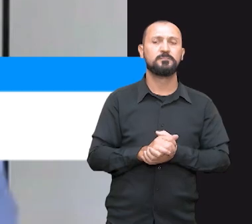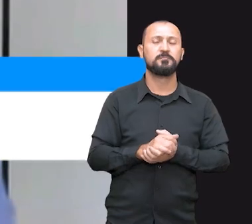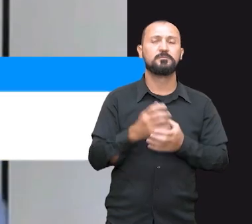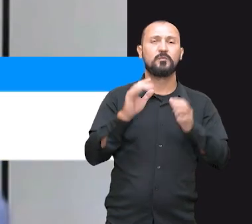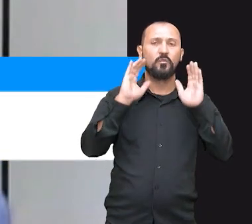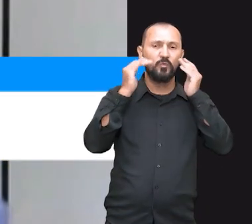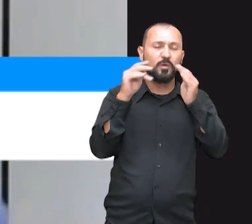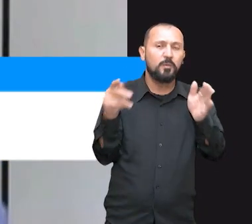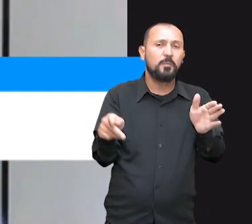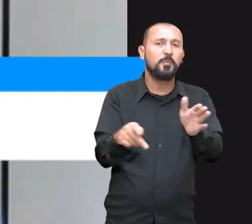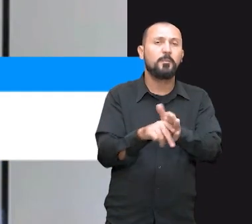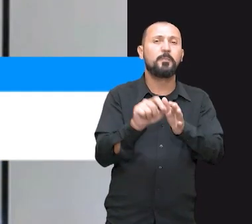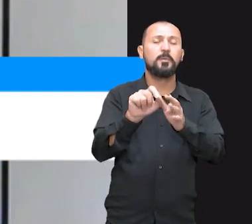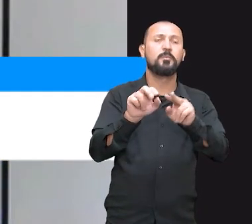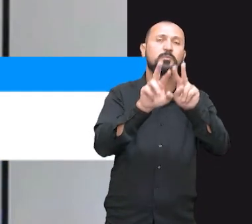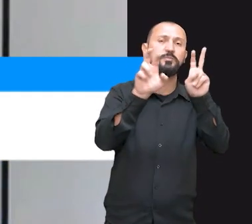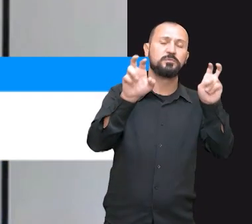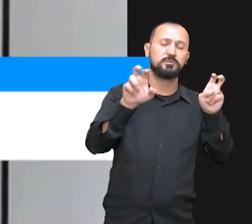algo